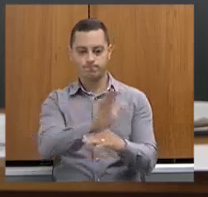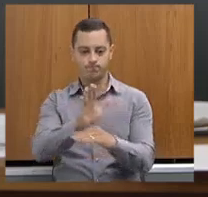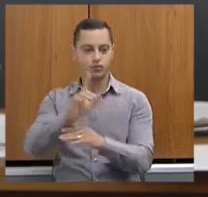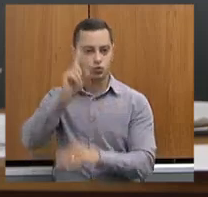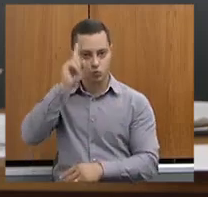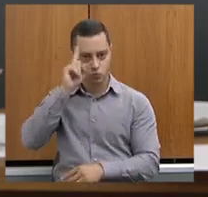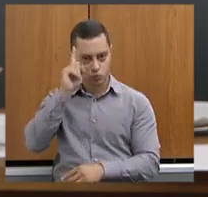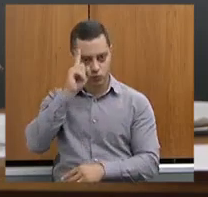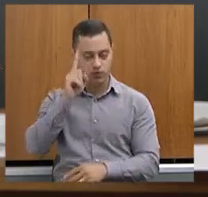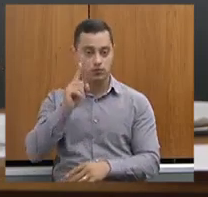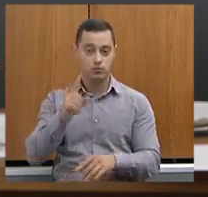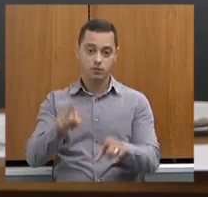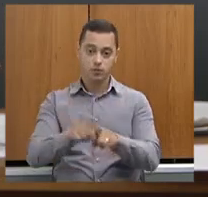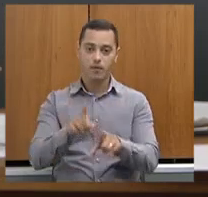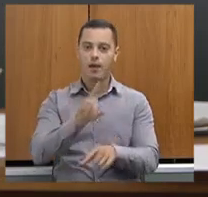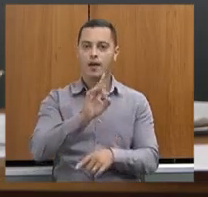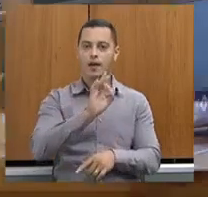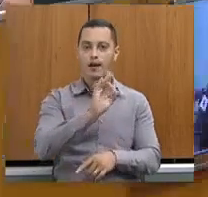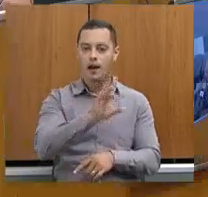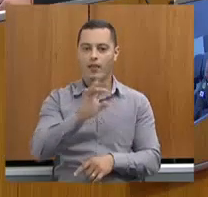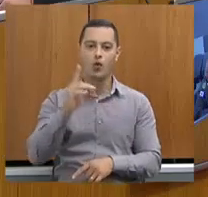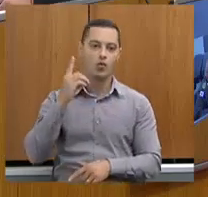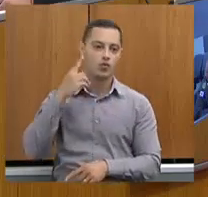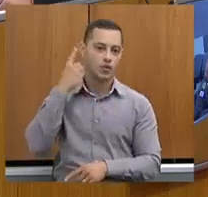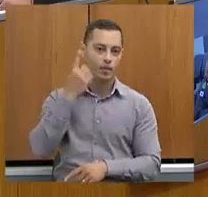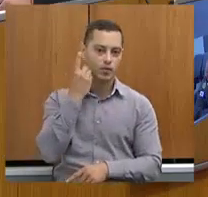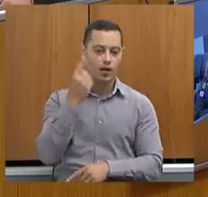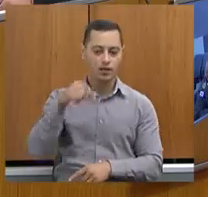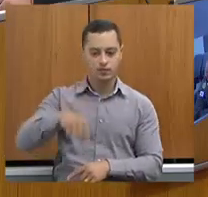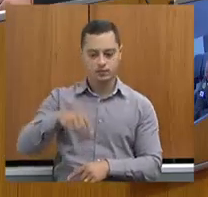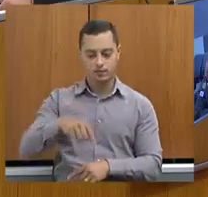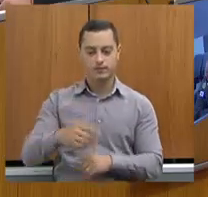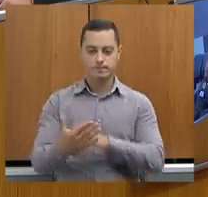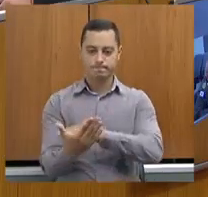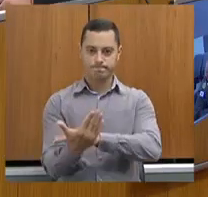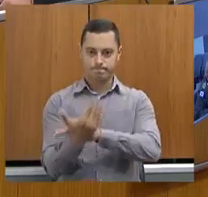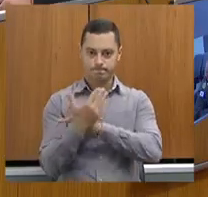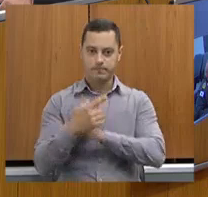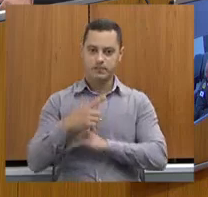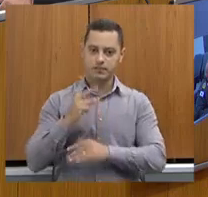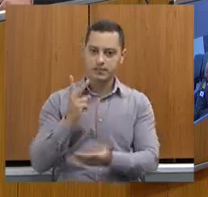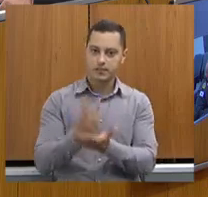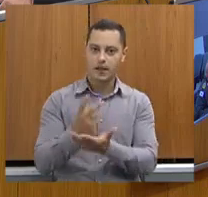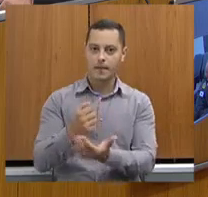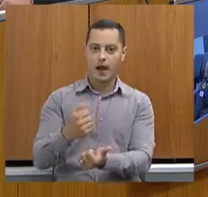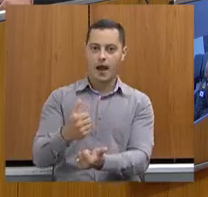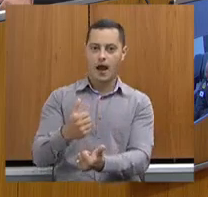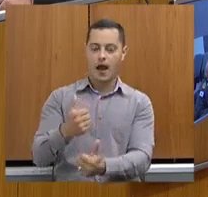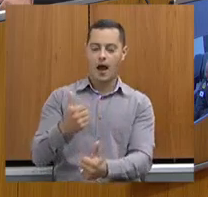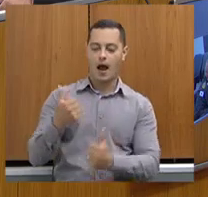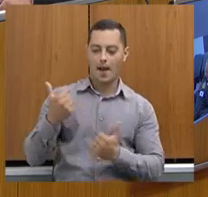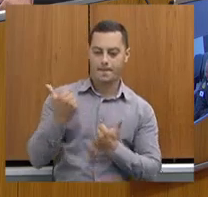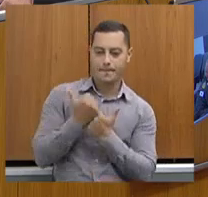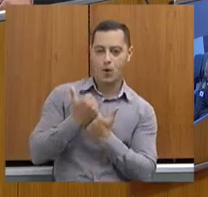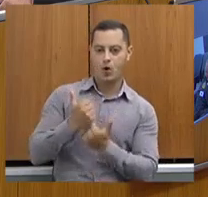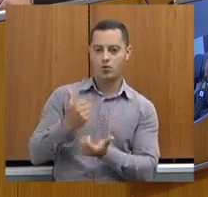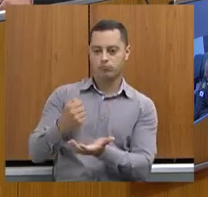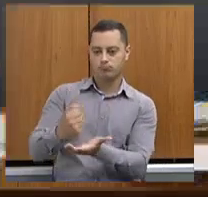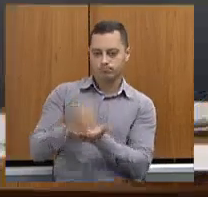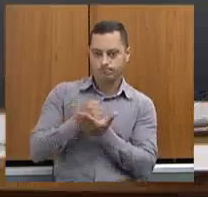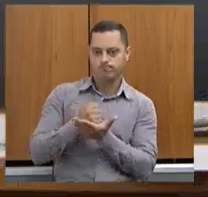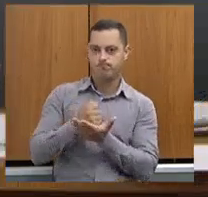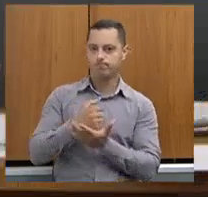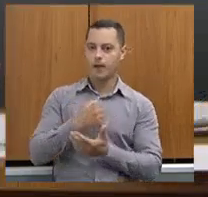todo o apoio de cada um dos deputados dessa casa onde eu sempre tive apoio sempre fui muito bem recebido